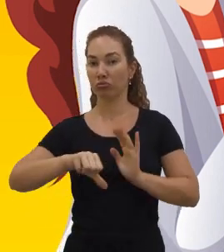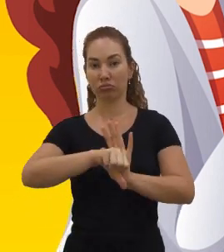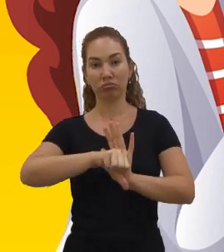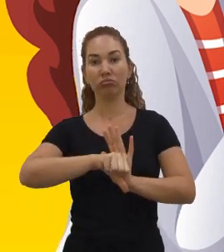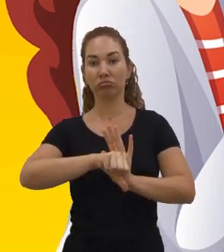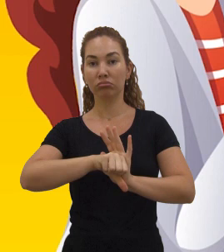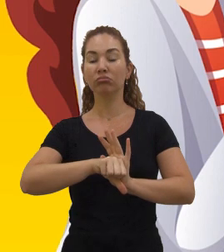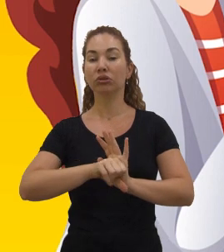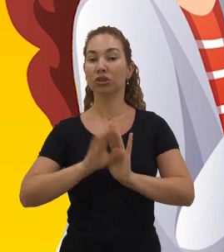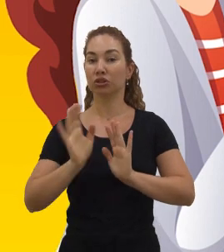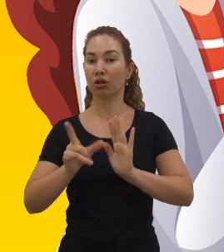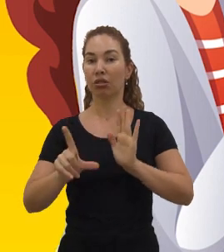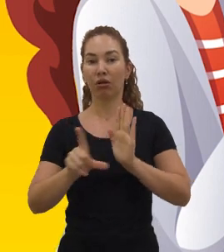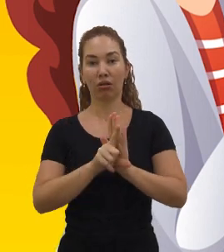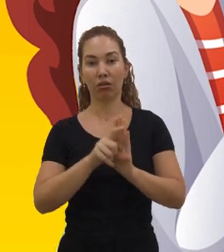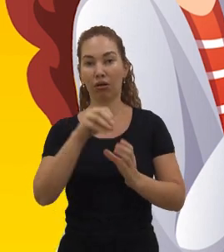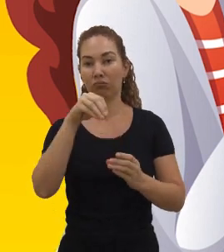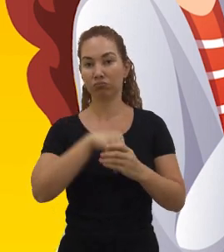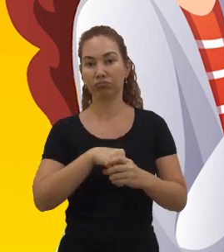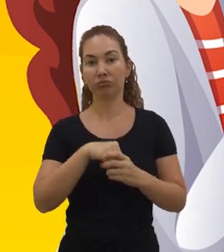está até previsto na lei